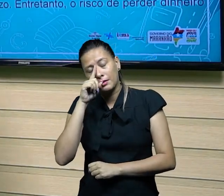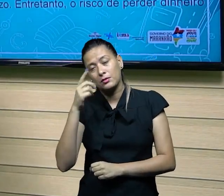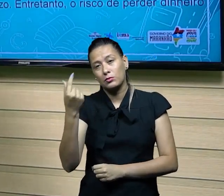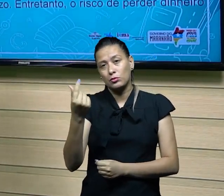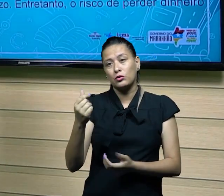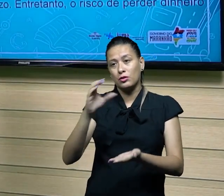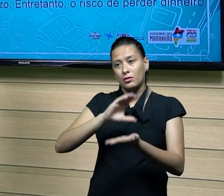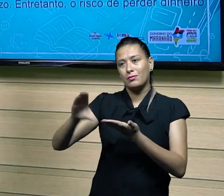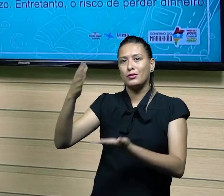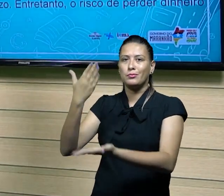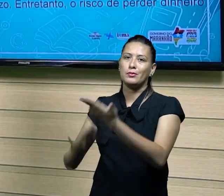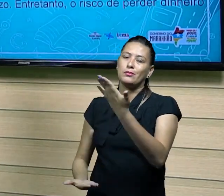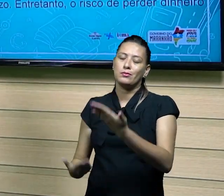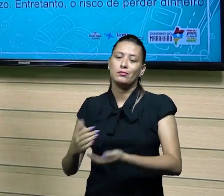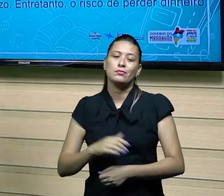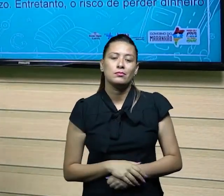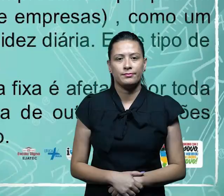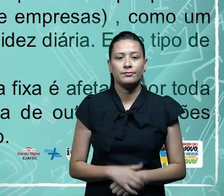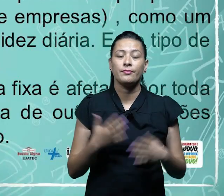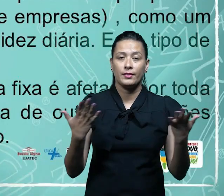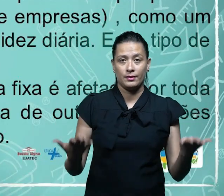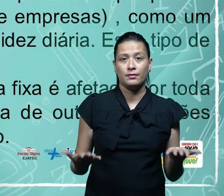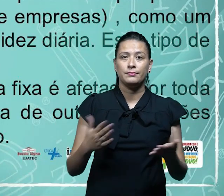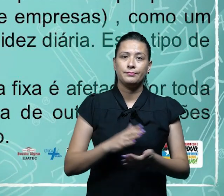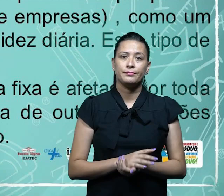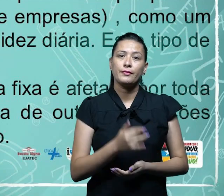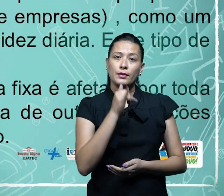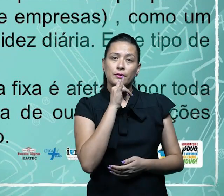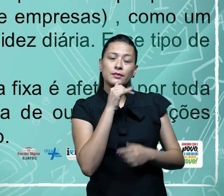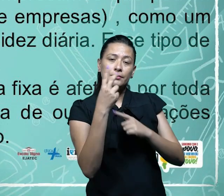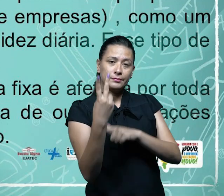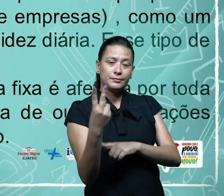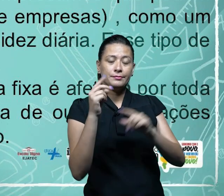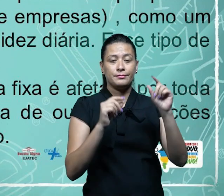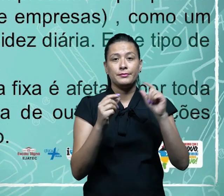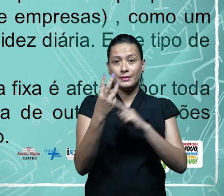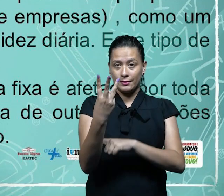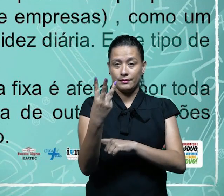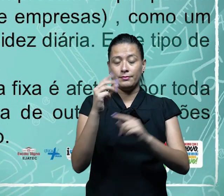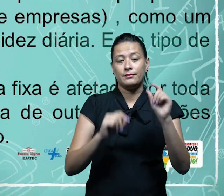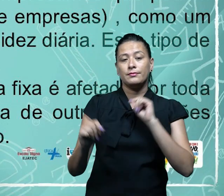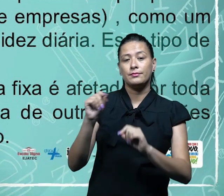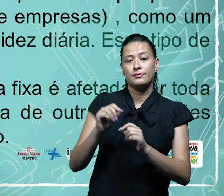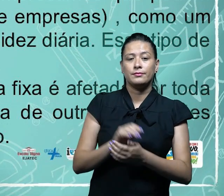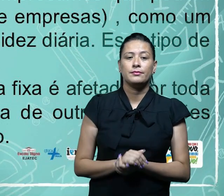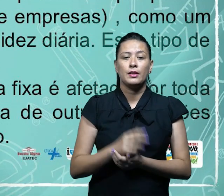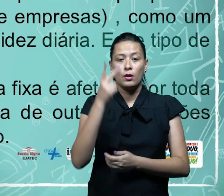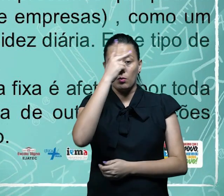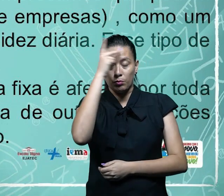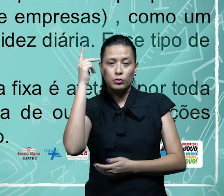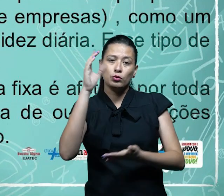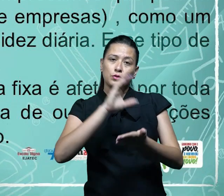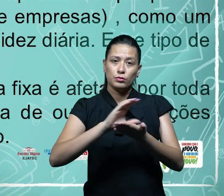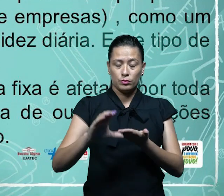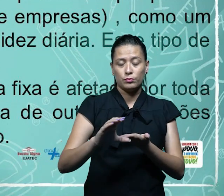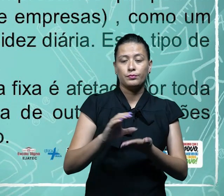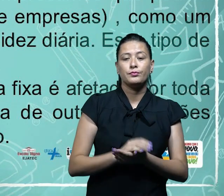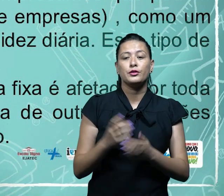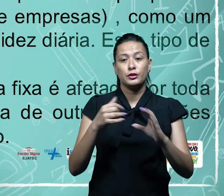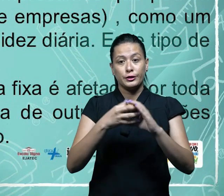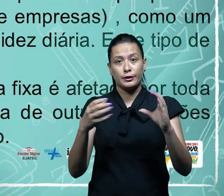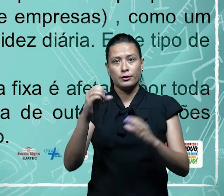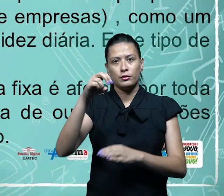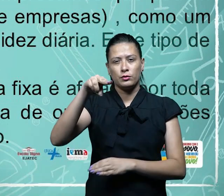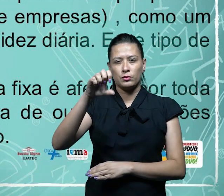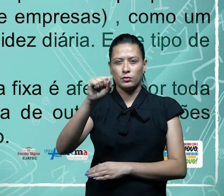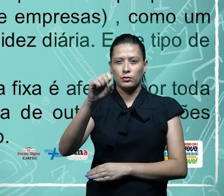risco, estou correndo risco ao fazer esses investimentos. A nossa terceira situação é qual? Um determinado investidor de perfil conservador